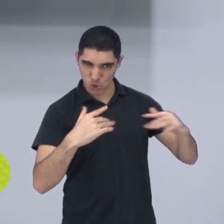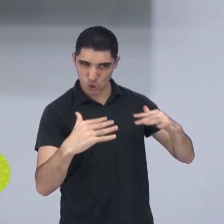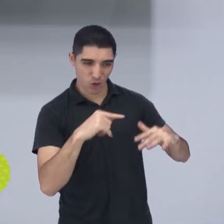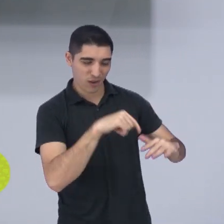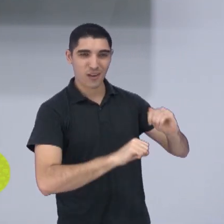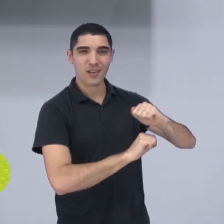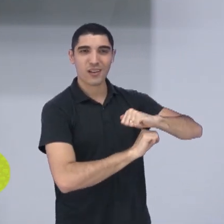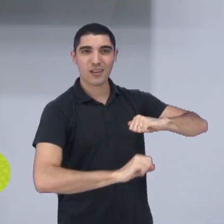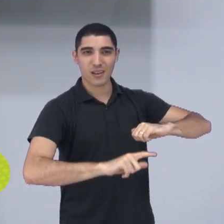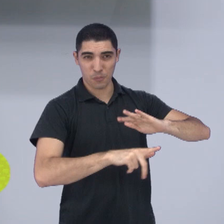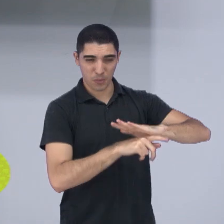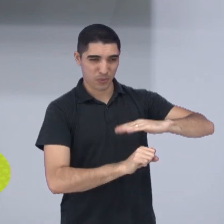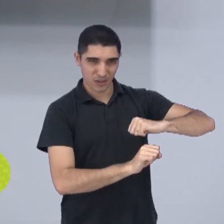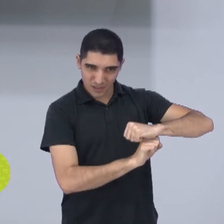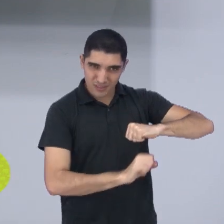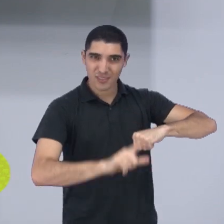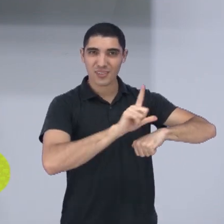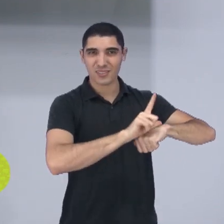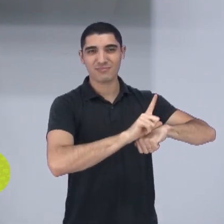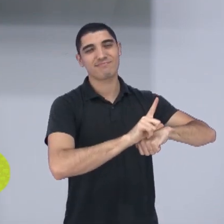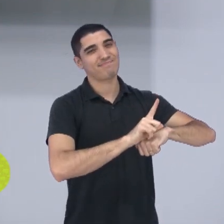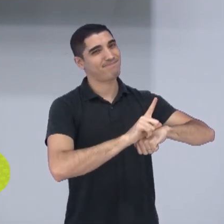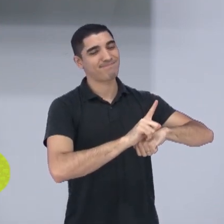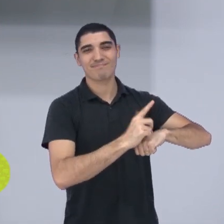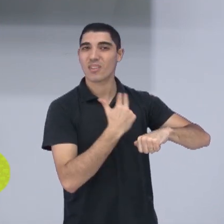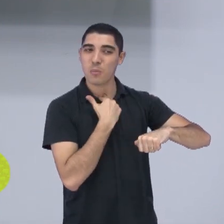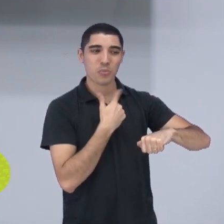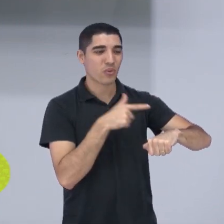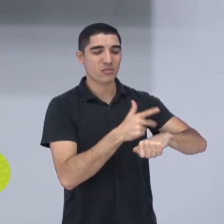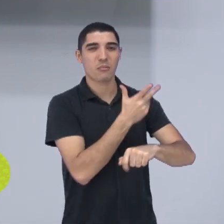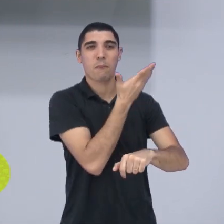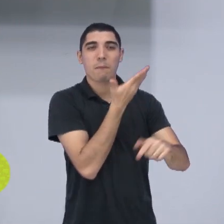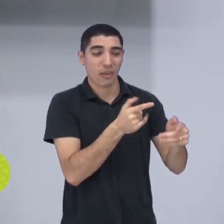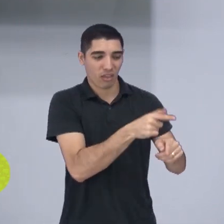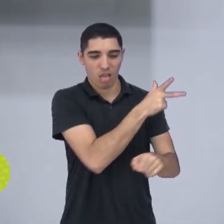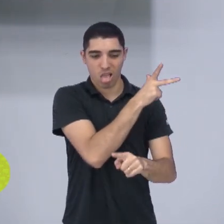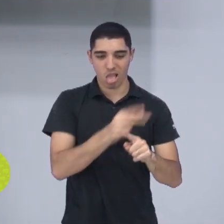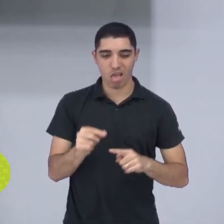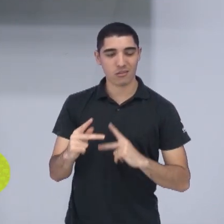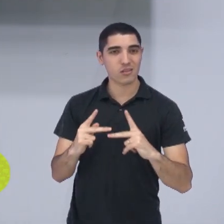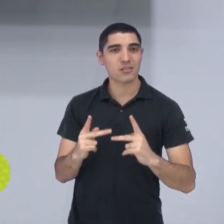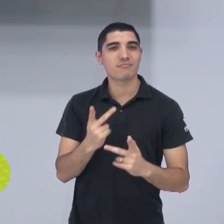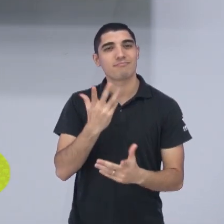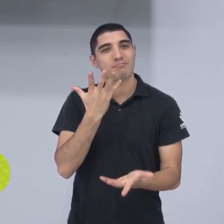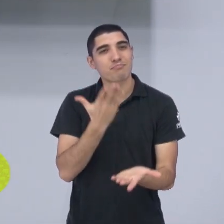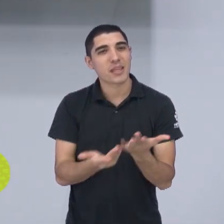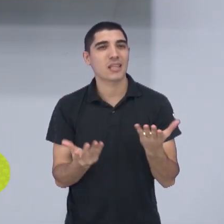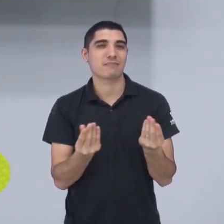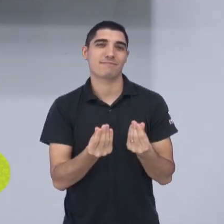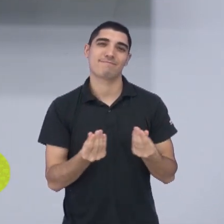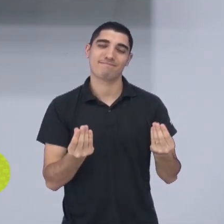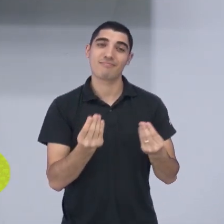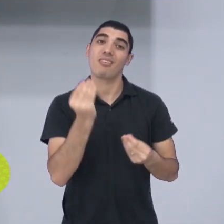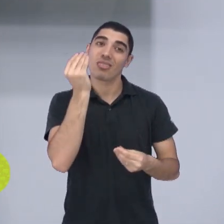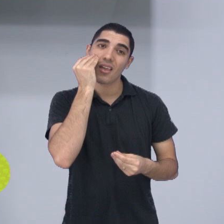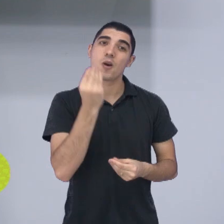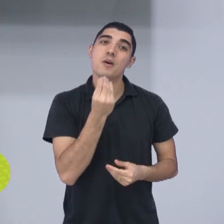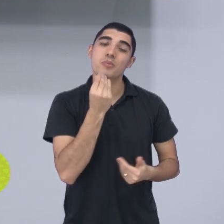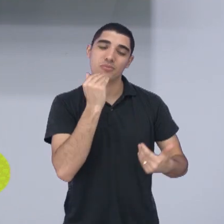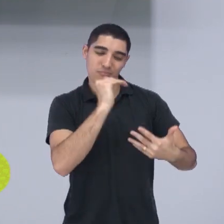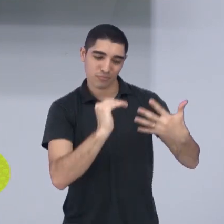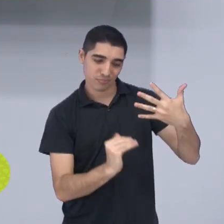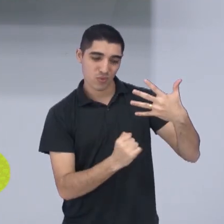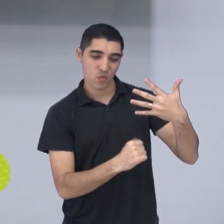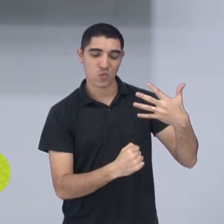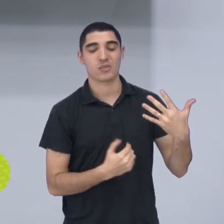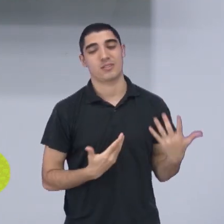de vencer em casa, perdeu a invencibilidade, perdeu a chance aí de chegar na 8ª colocação, apesar de ter